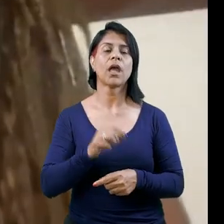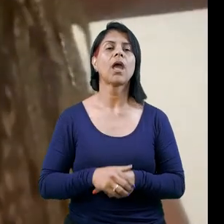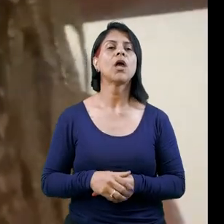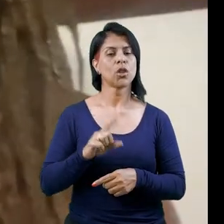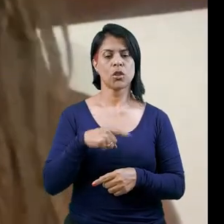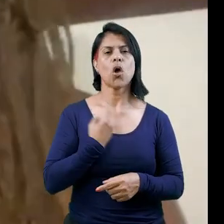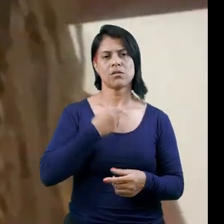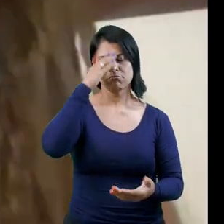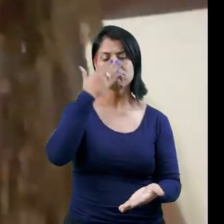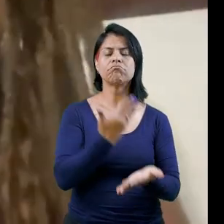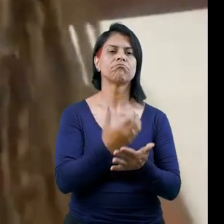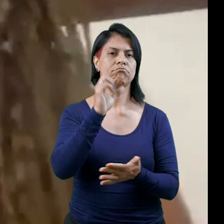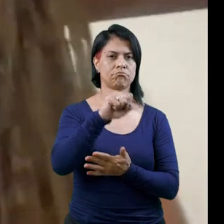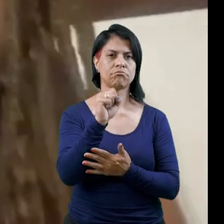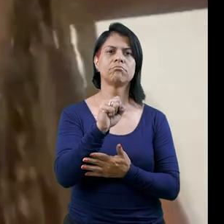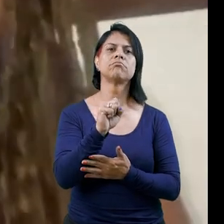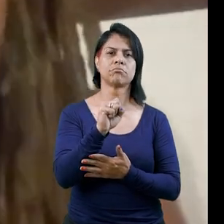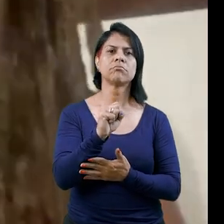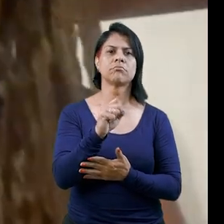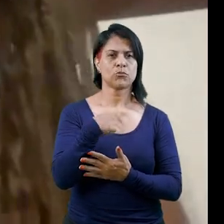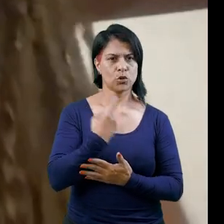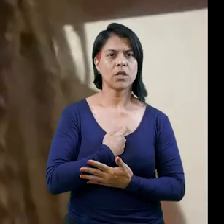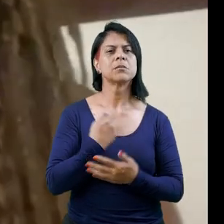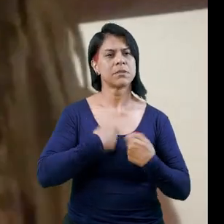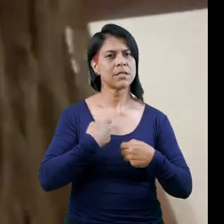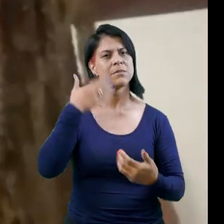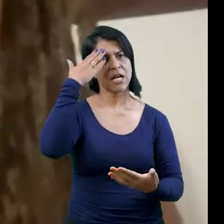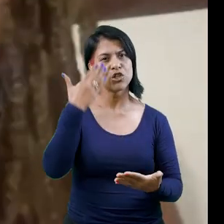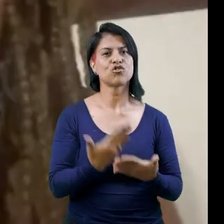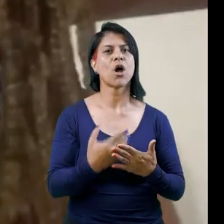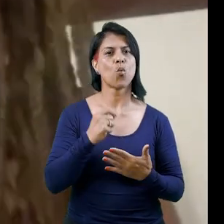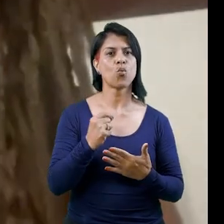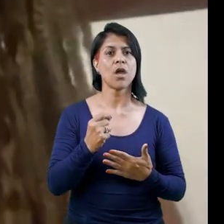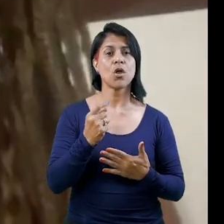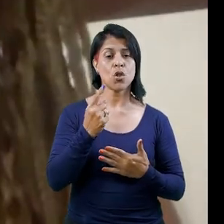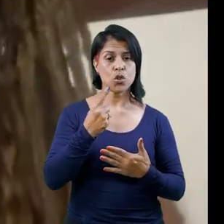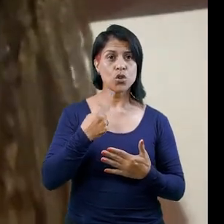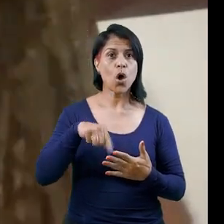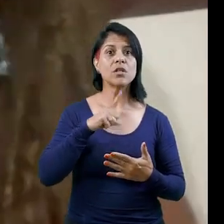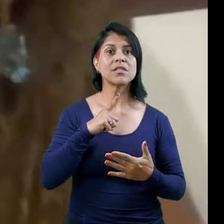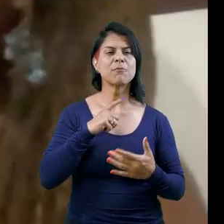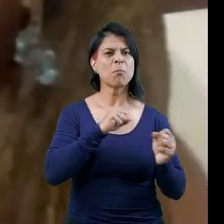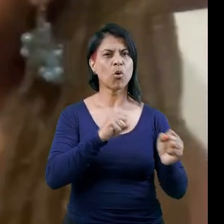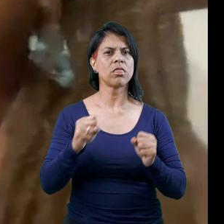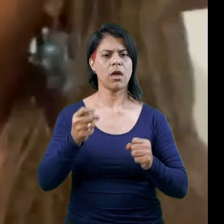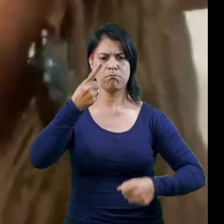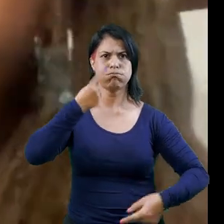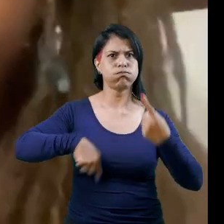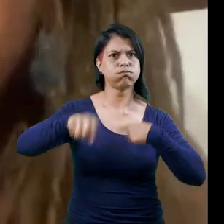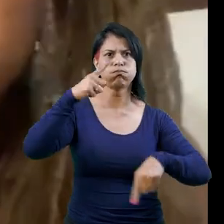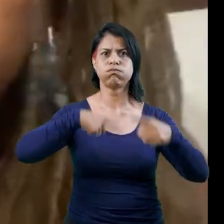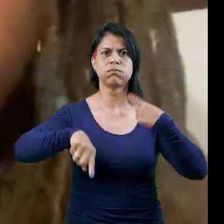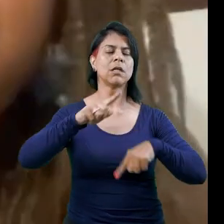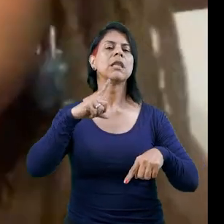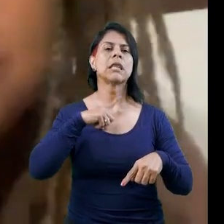crer, sobretudo, antes de tudo, crer que esse poder, ele perpassa o nosso corpo, ele perpassa a nossa vida, um poder